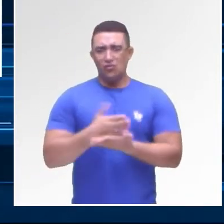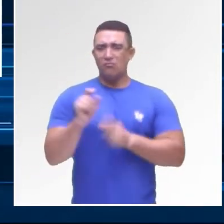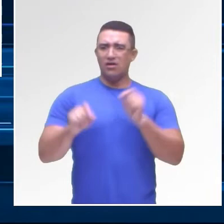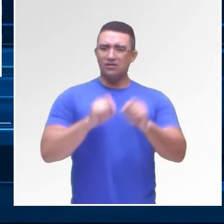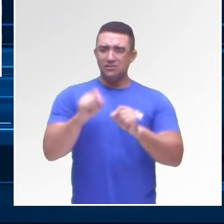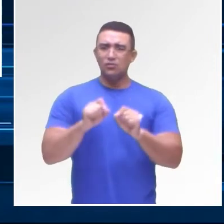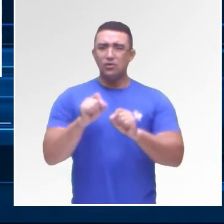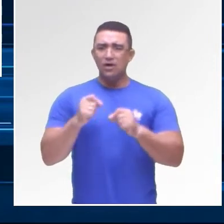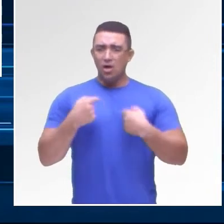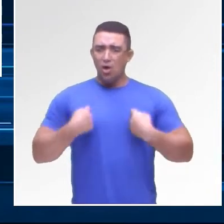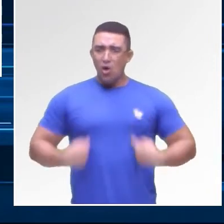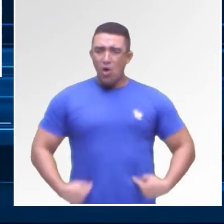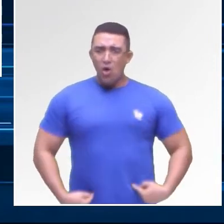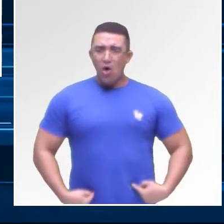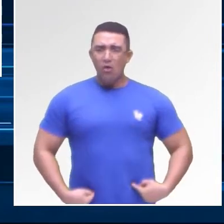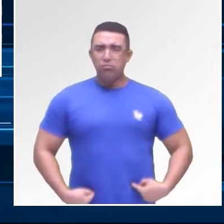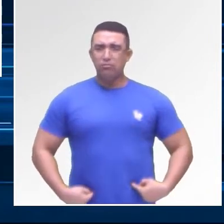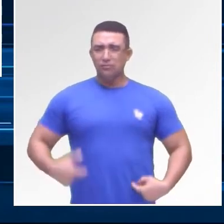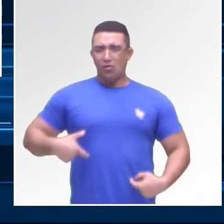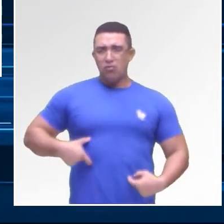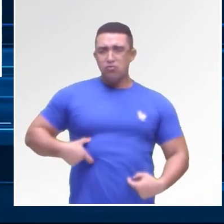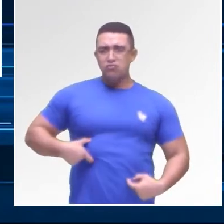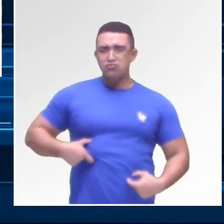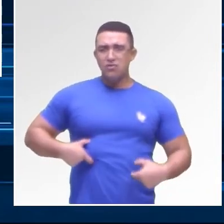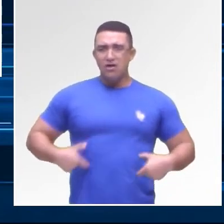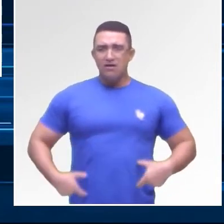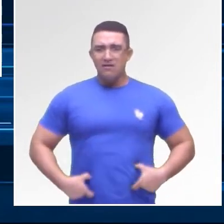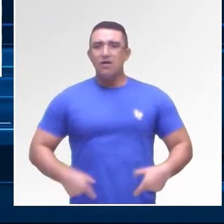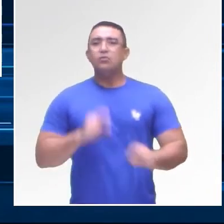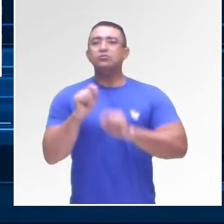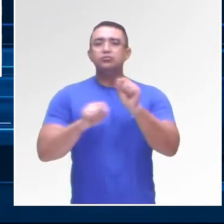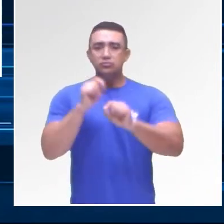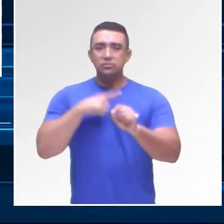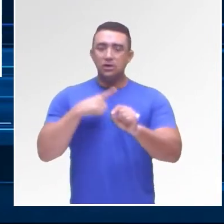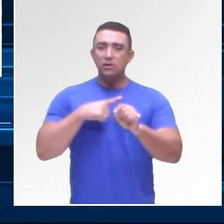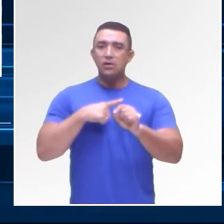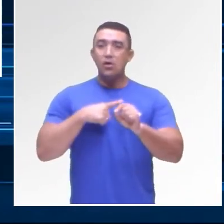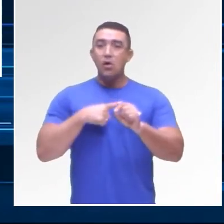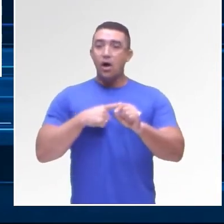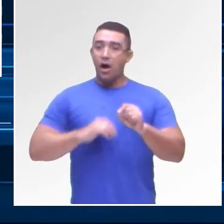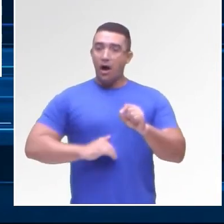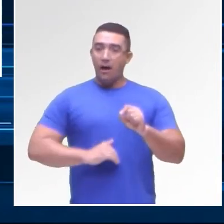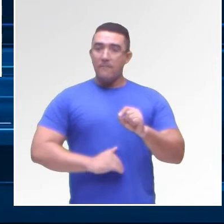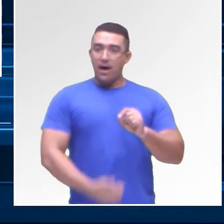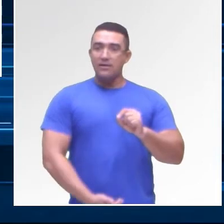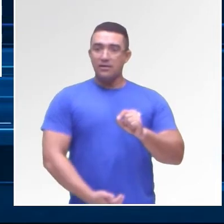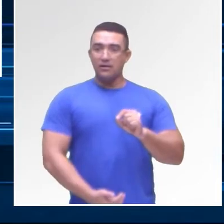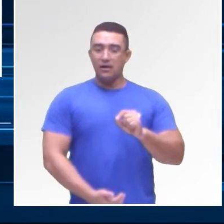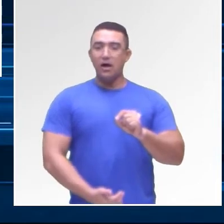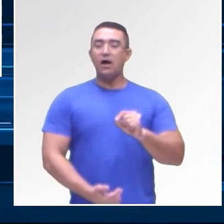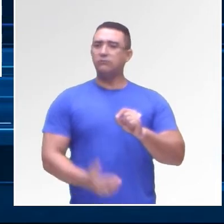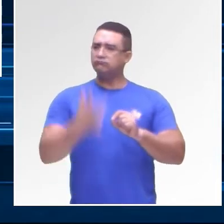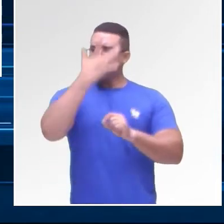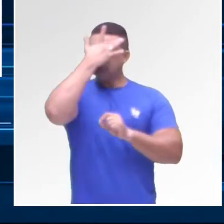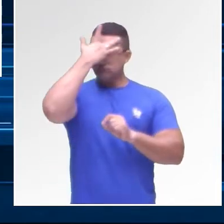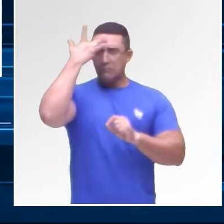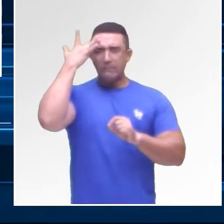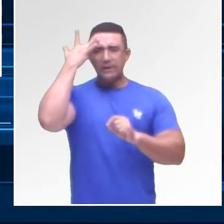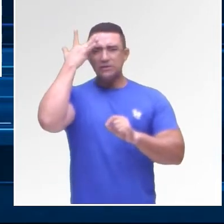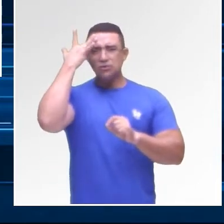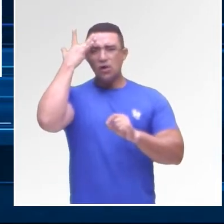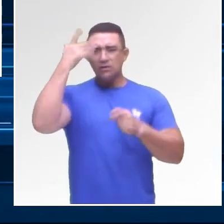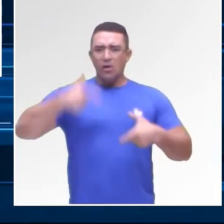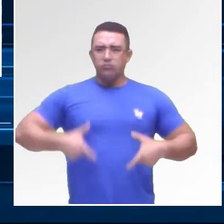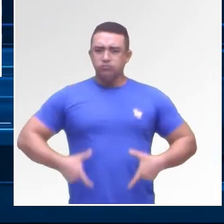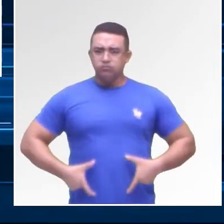nosso corpo. E nós temos aí a imagem do quê? De uma barriga, onde a pessoa está apertando